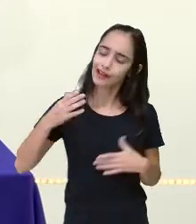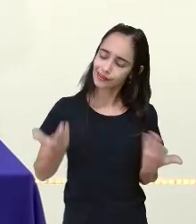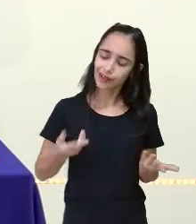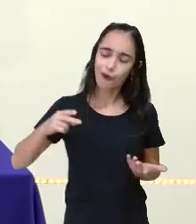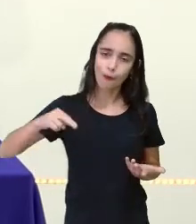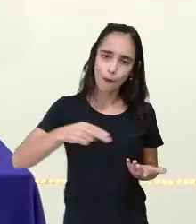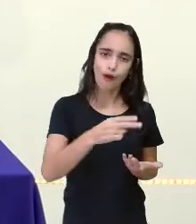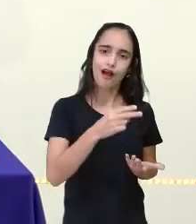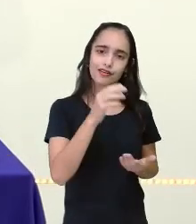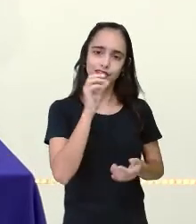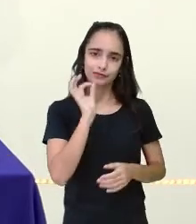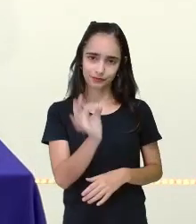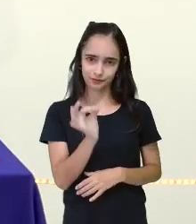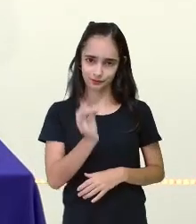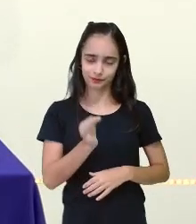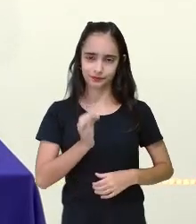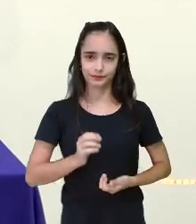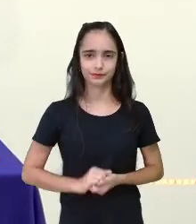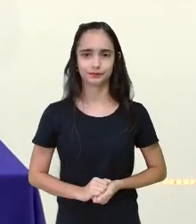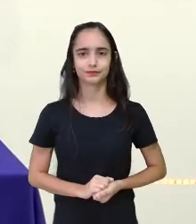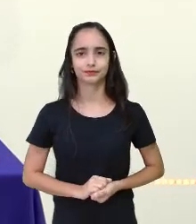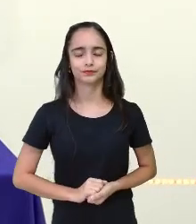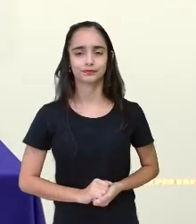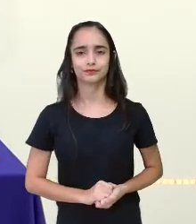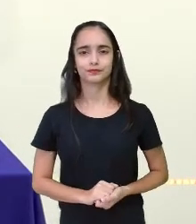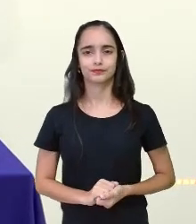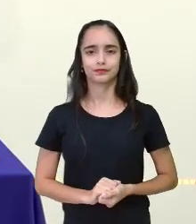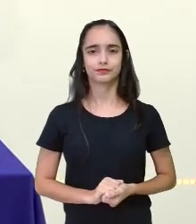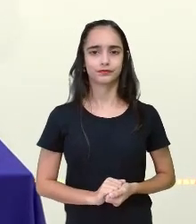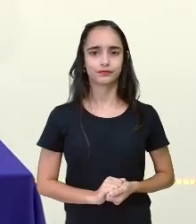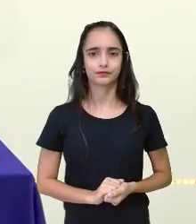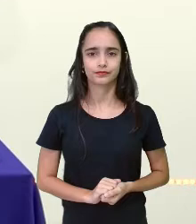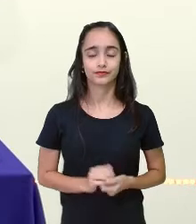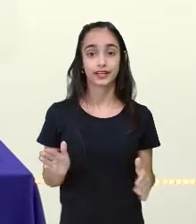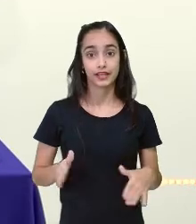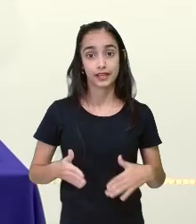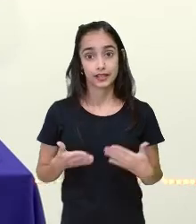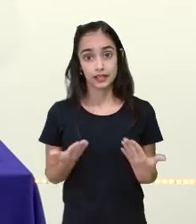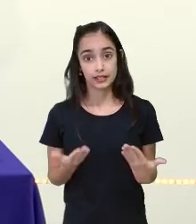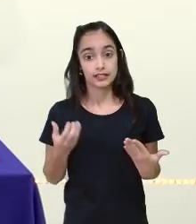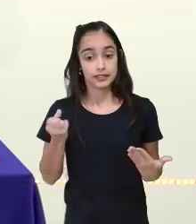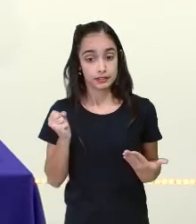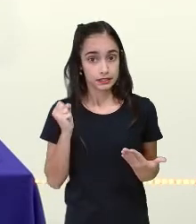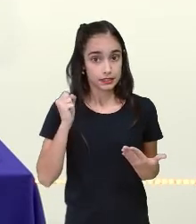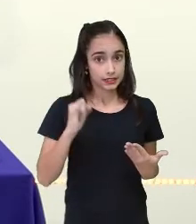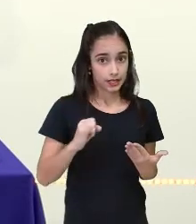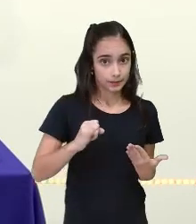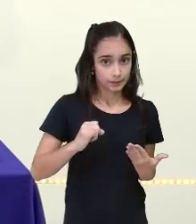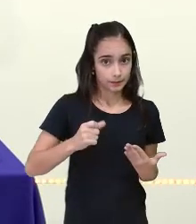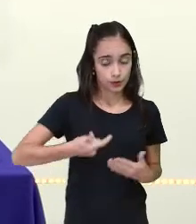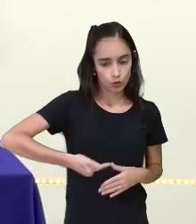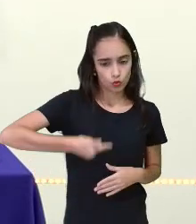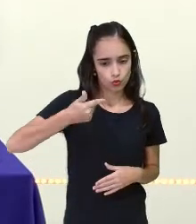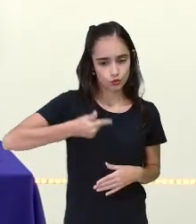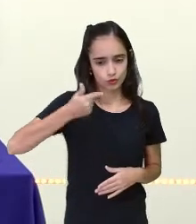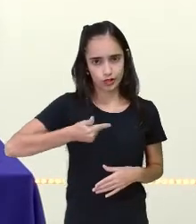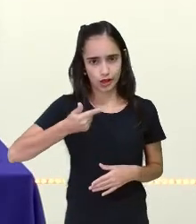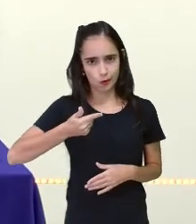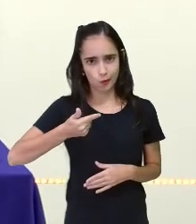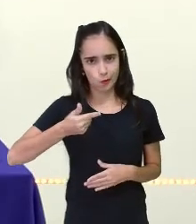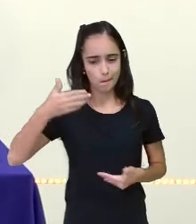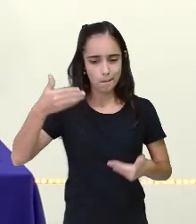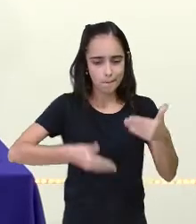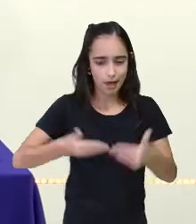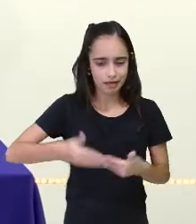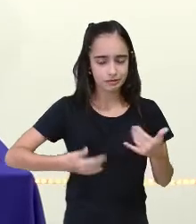divisão, que permitiu ela ser chamada de inexata, tá certo? E se o segundo jogador chegar na mesma